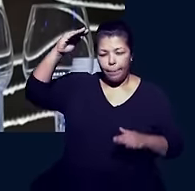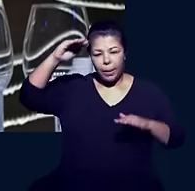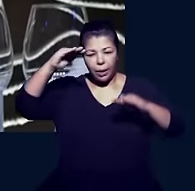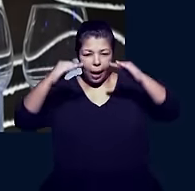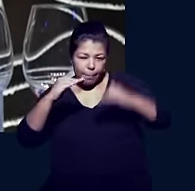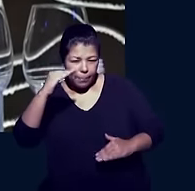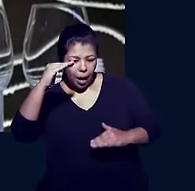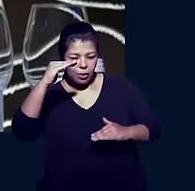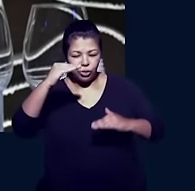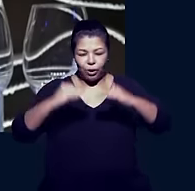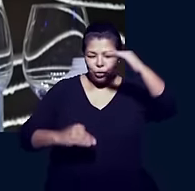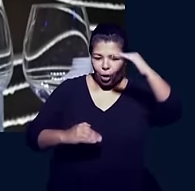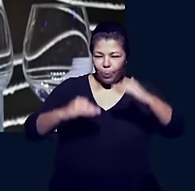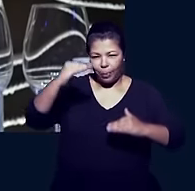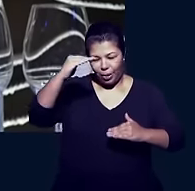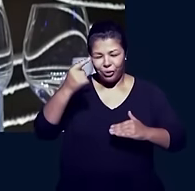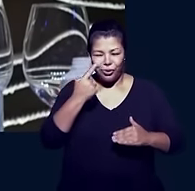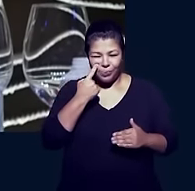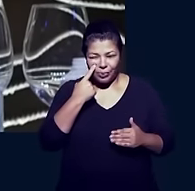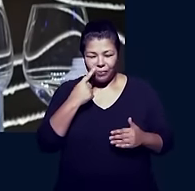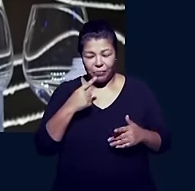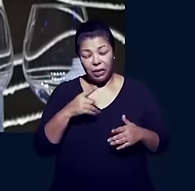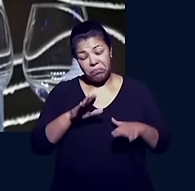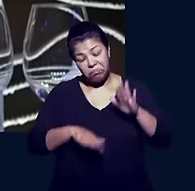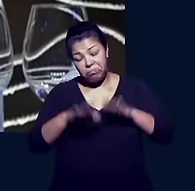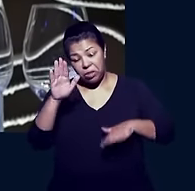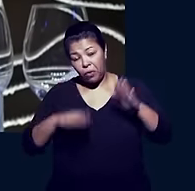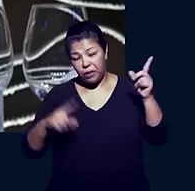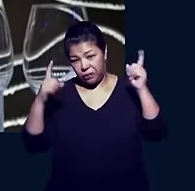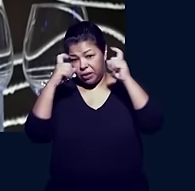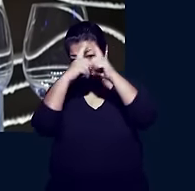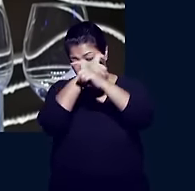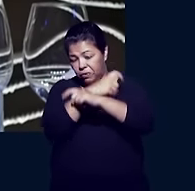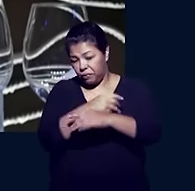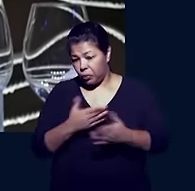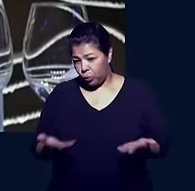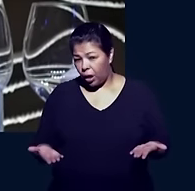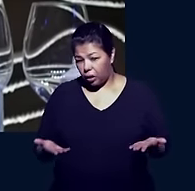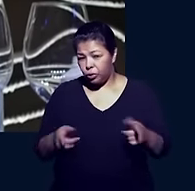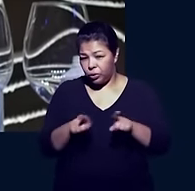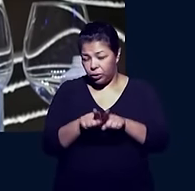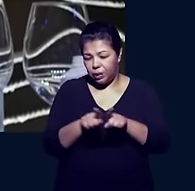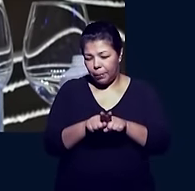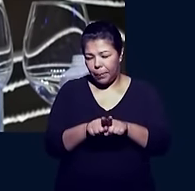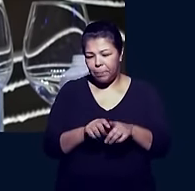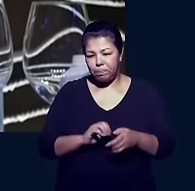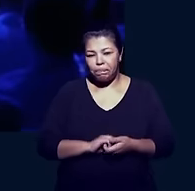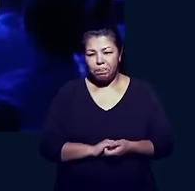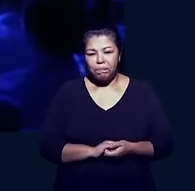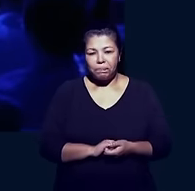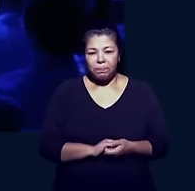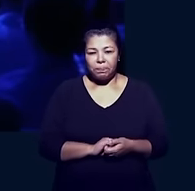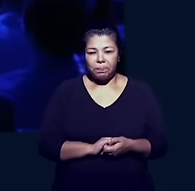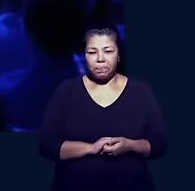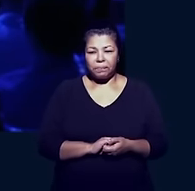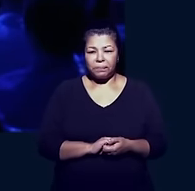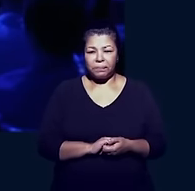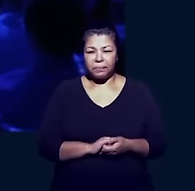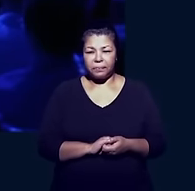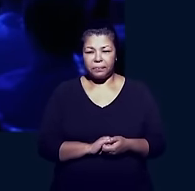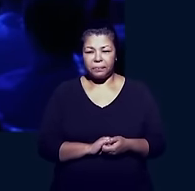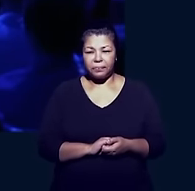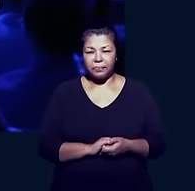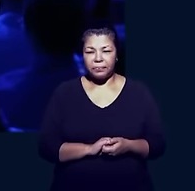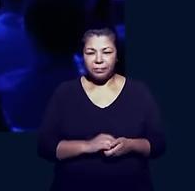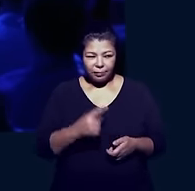um pouquinho depois ainda e isso vai vai gerar um pouco de dificuldade pros ativos de risco performar como a gente gostaria tá Dá para ver que